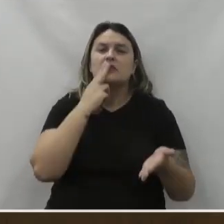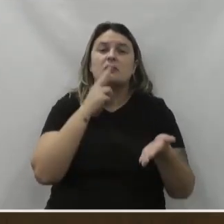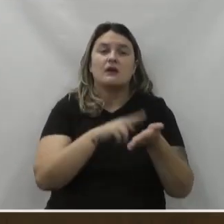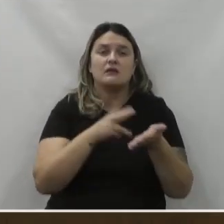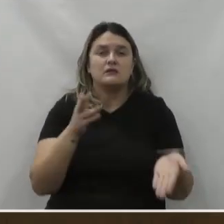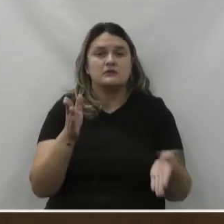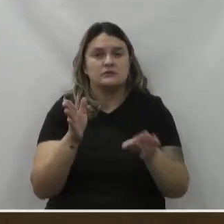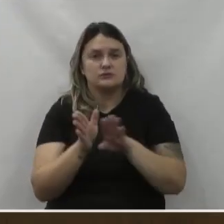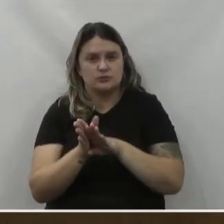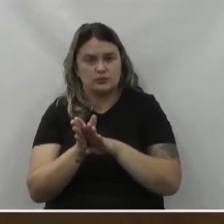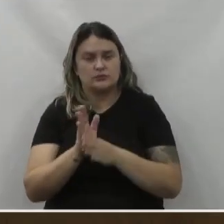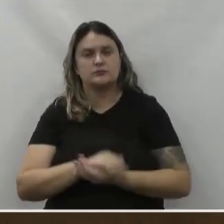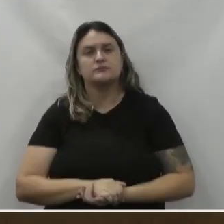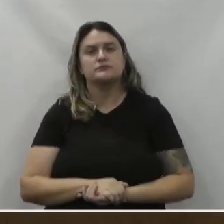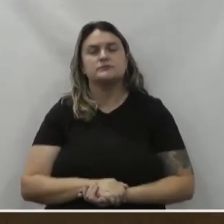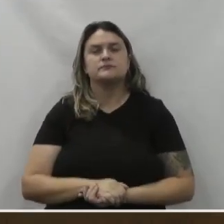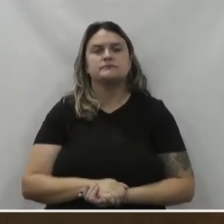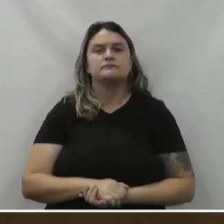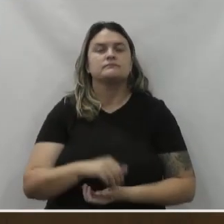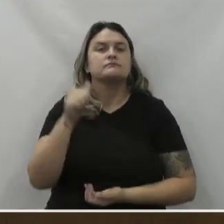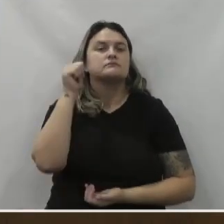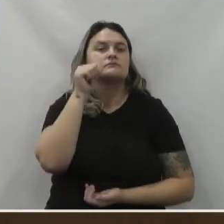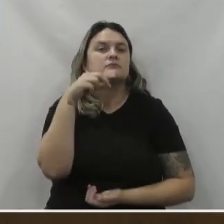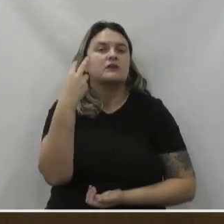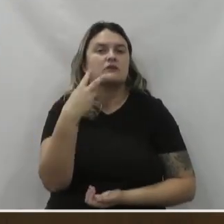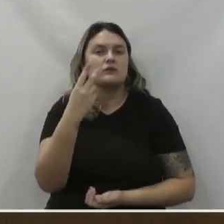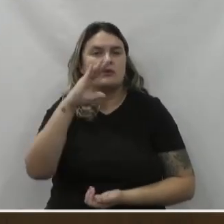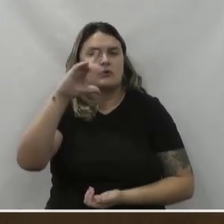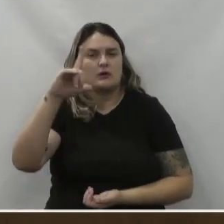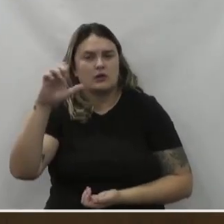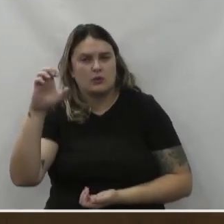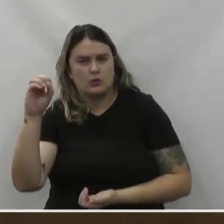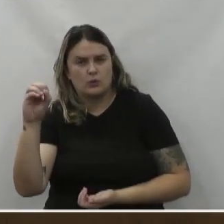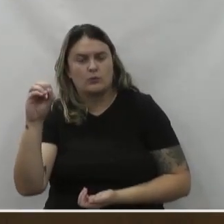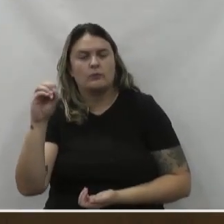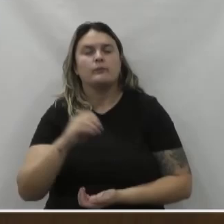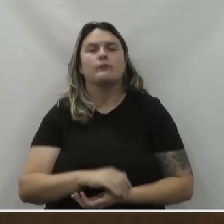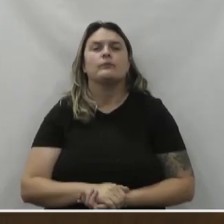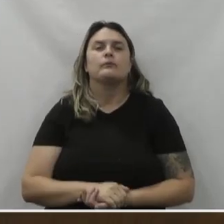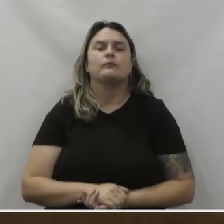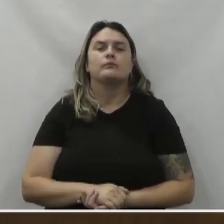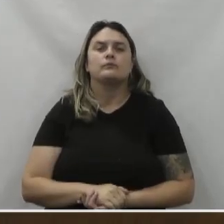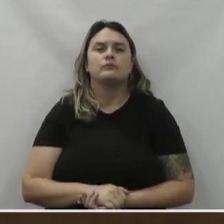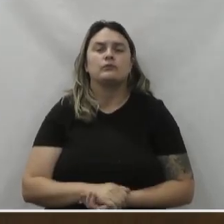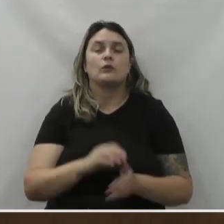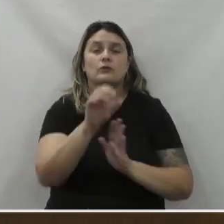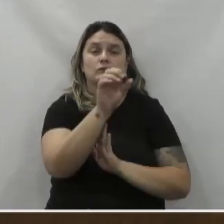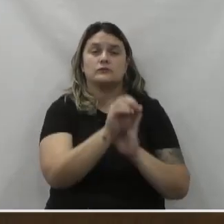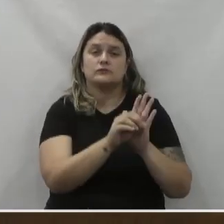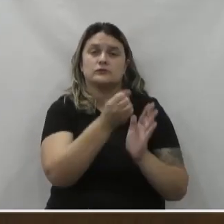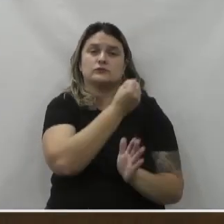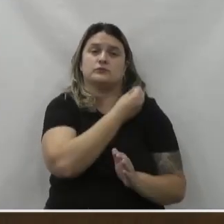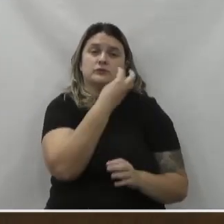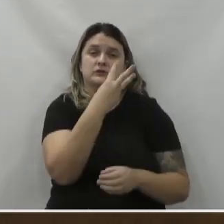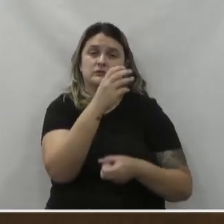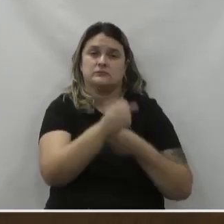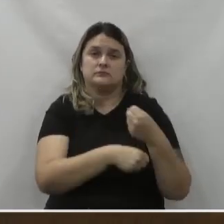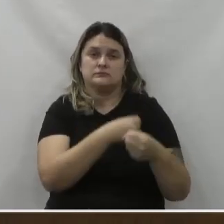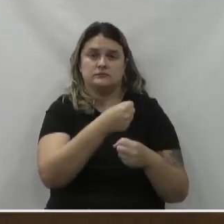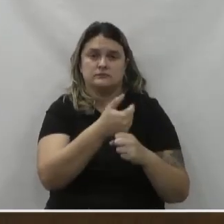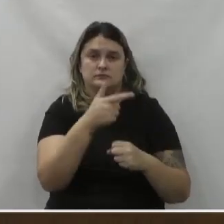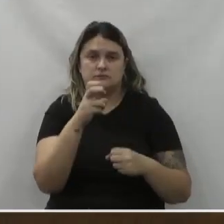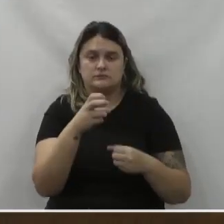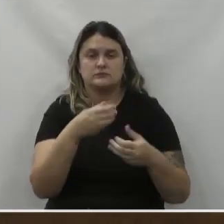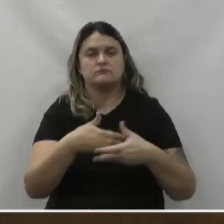Correspondências recebidas da vereadora Cleonice Martinazzo Moller, ofício número 3/25.